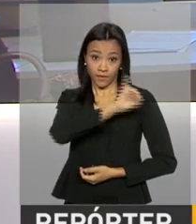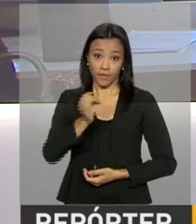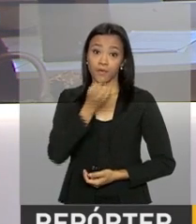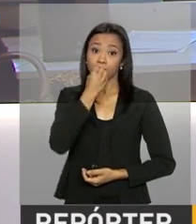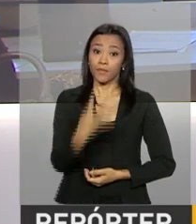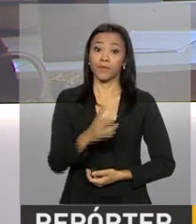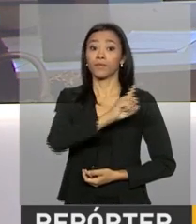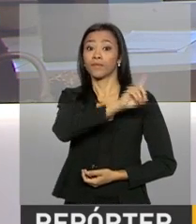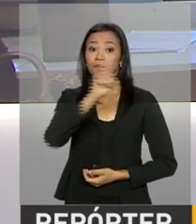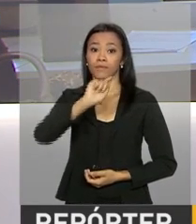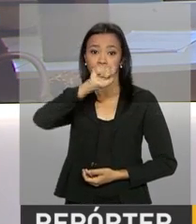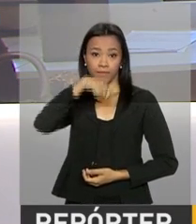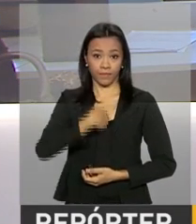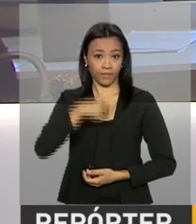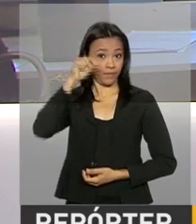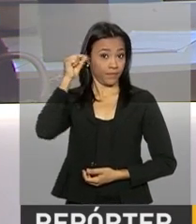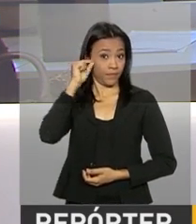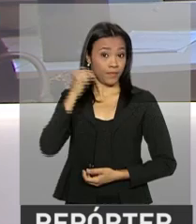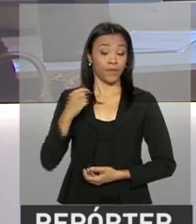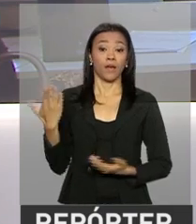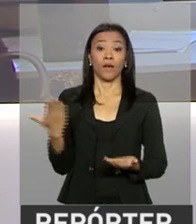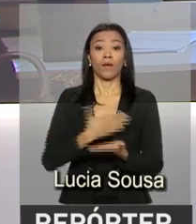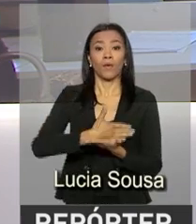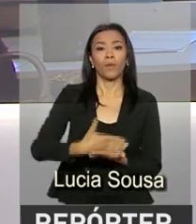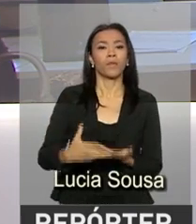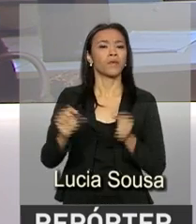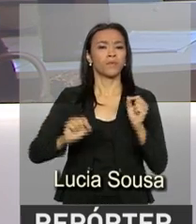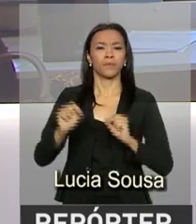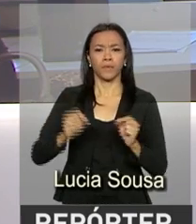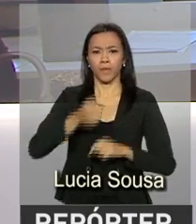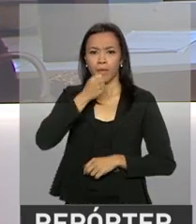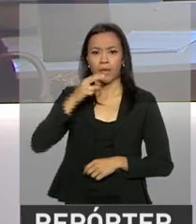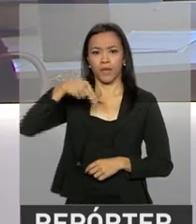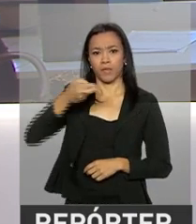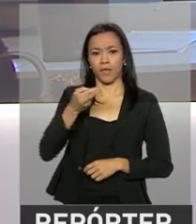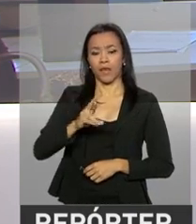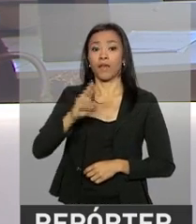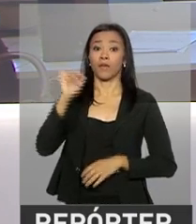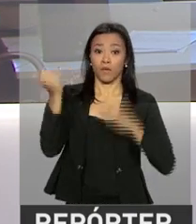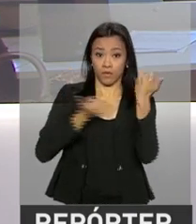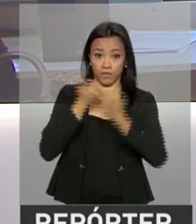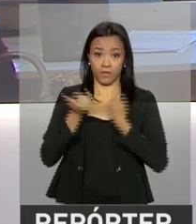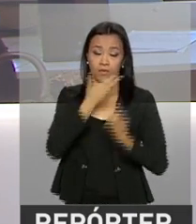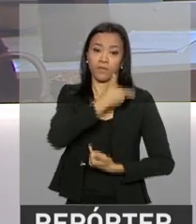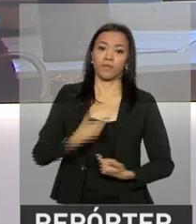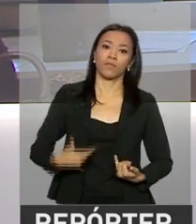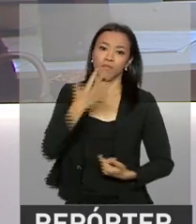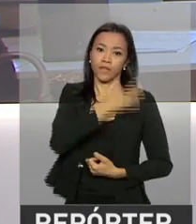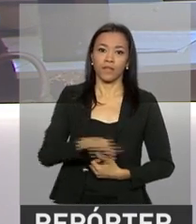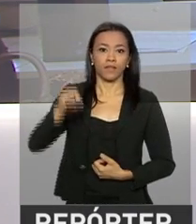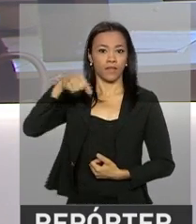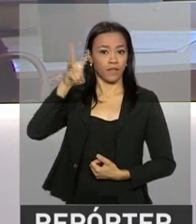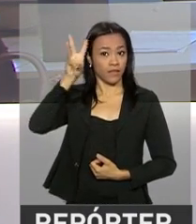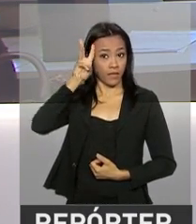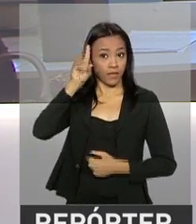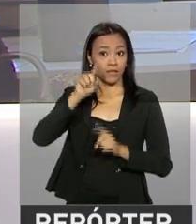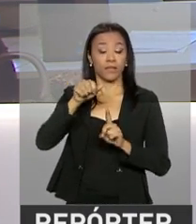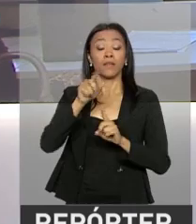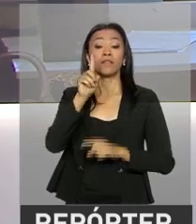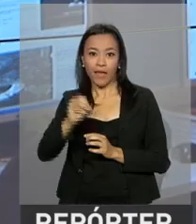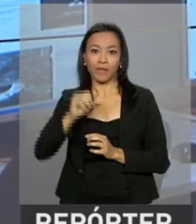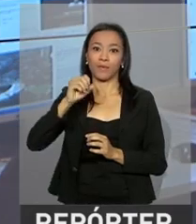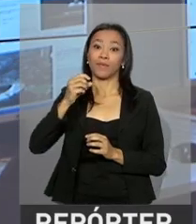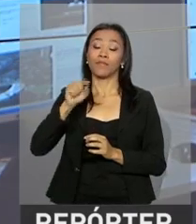bom dia. Eu sou Renata Corsini e começa agora o Repórter NBR com as notícias do governo federal desta terça-feira, 16